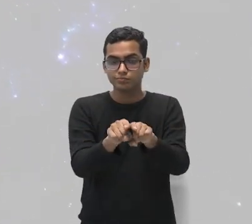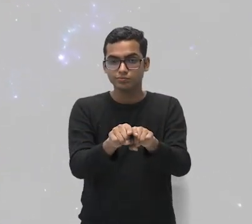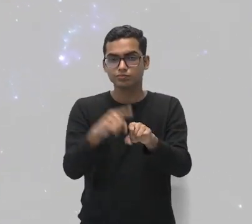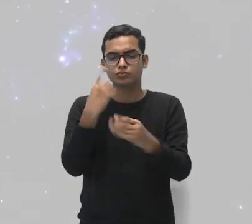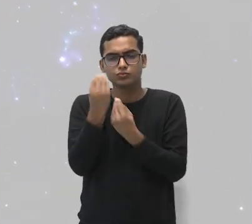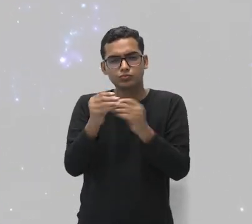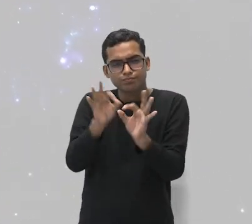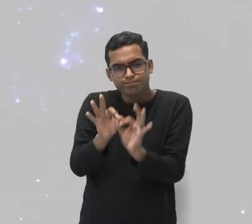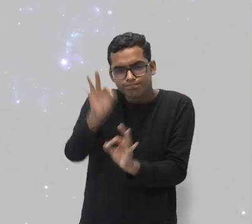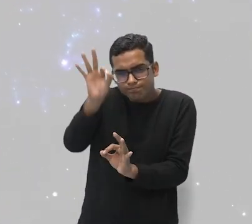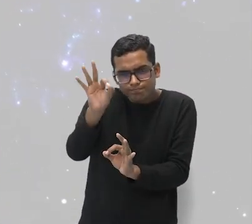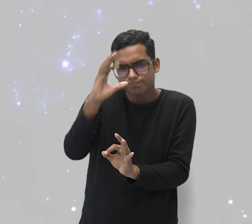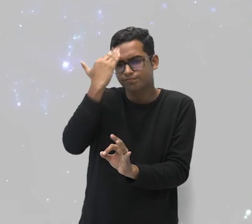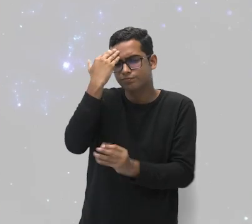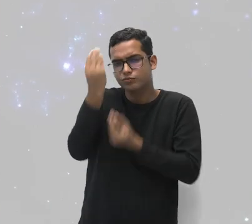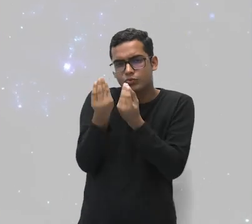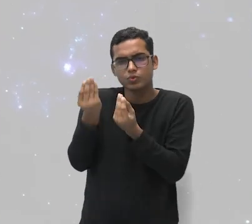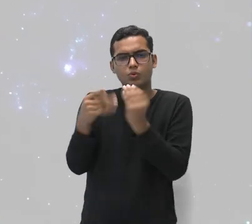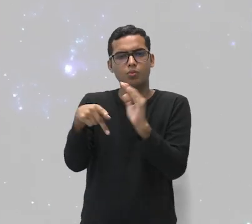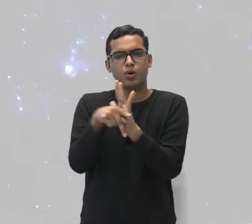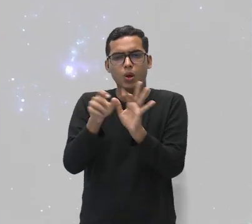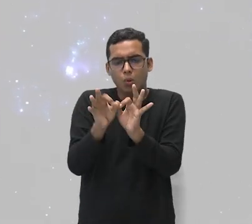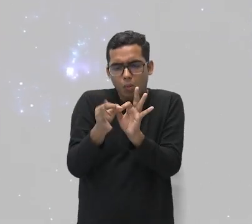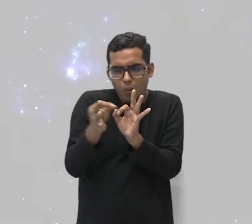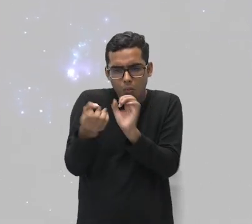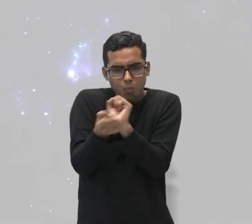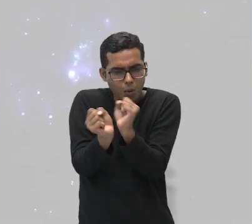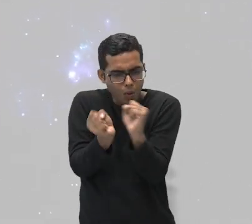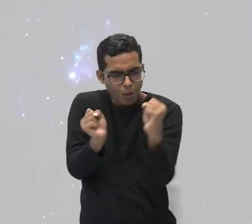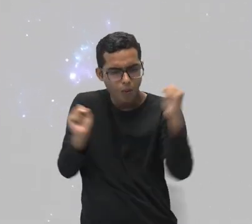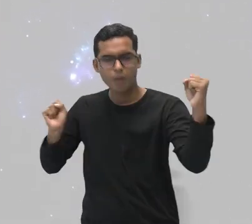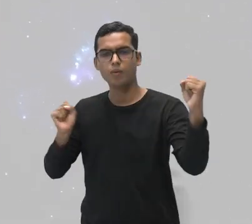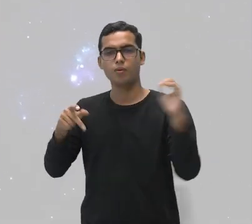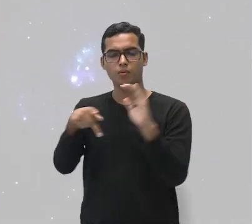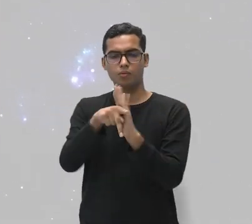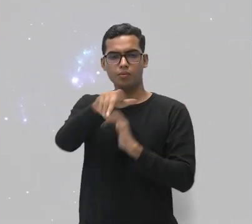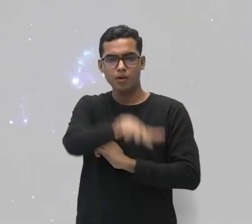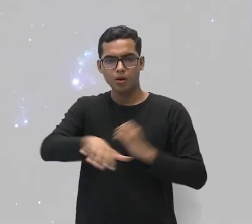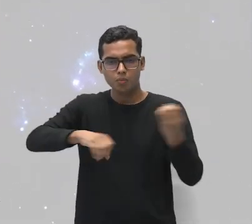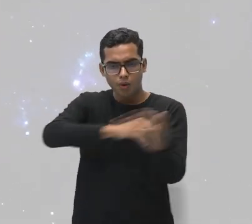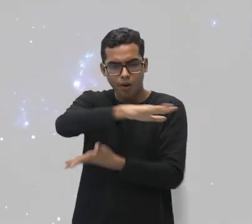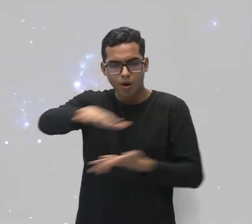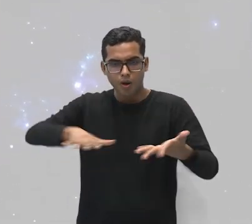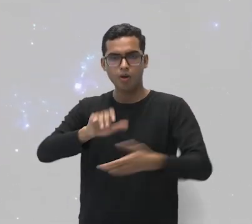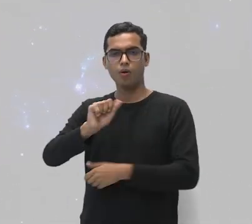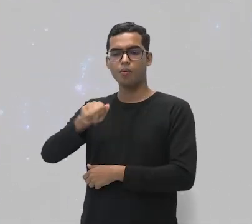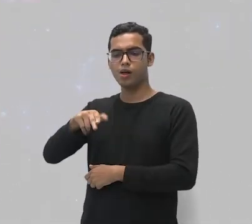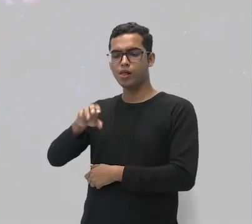a compreender a imensidão do universo, o ano-luz.